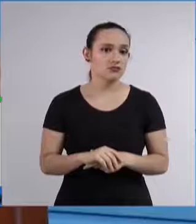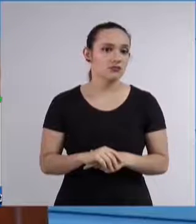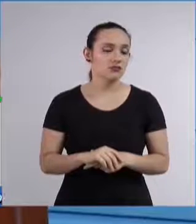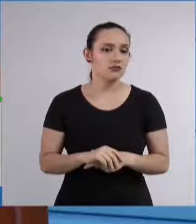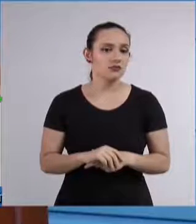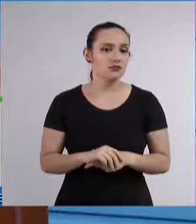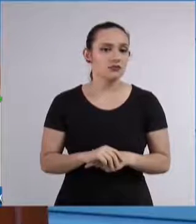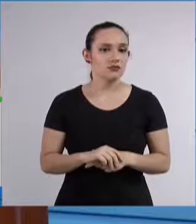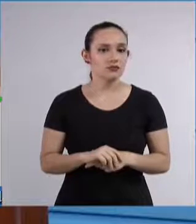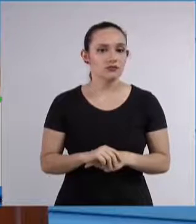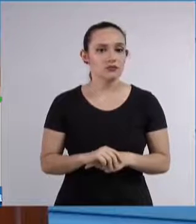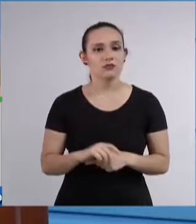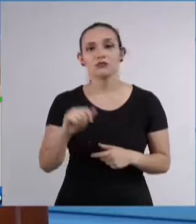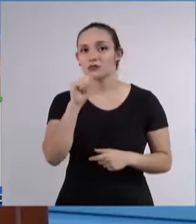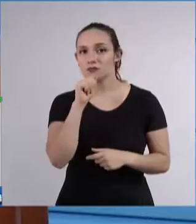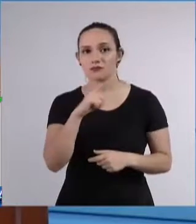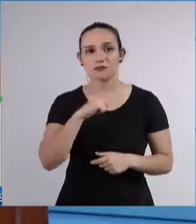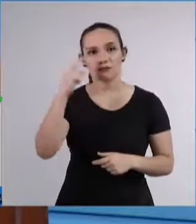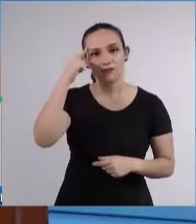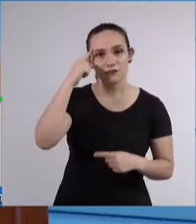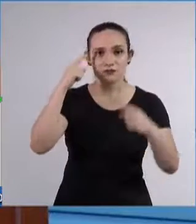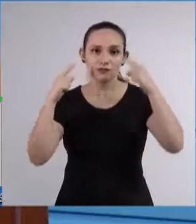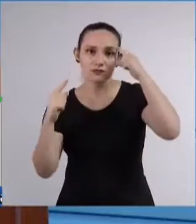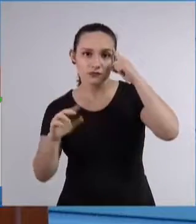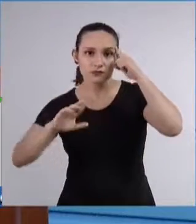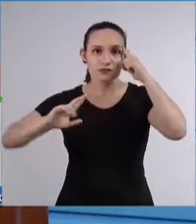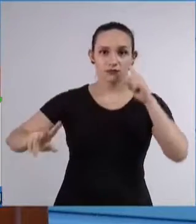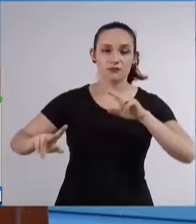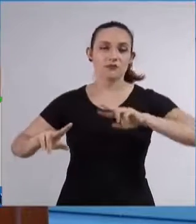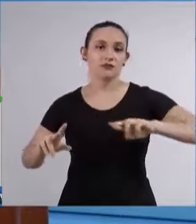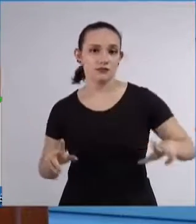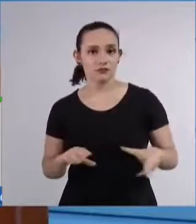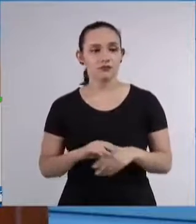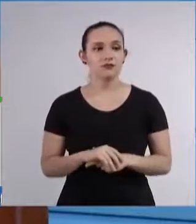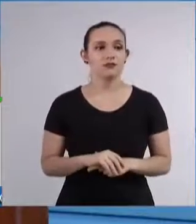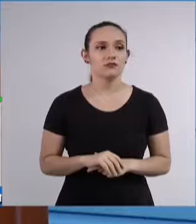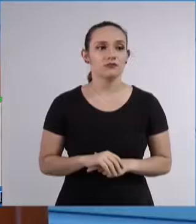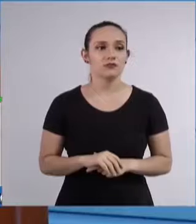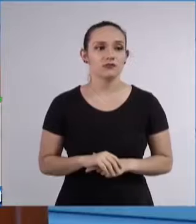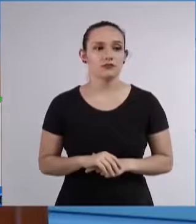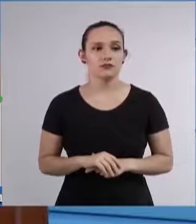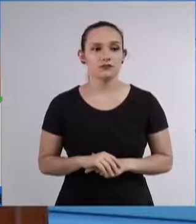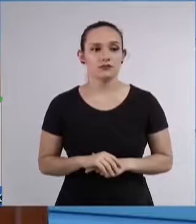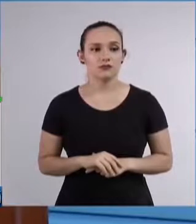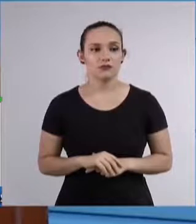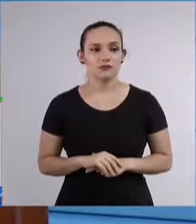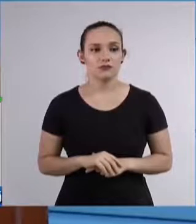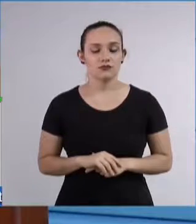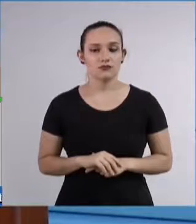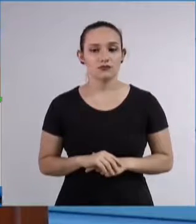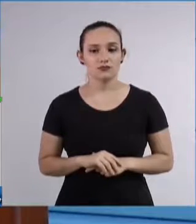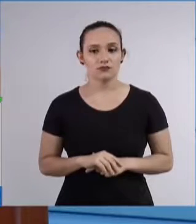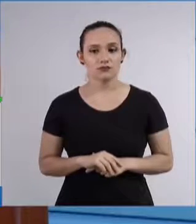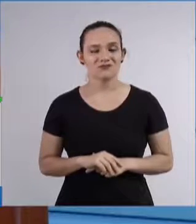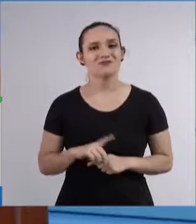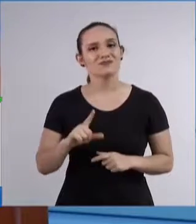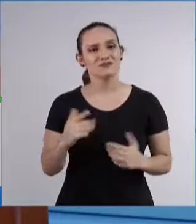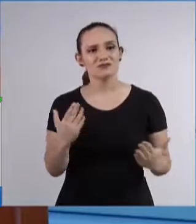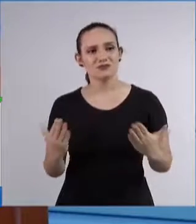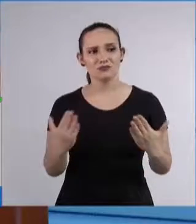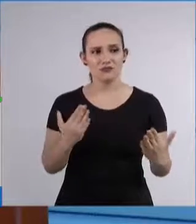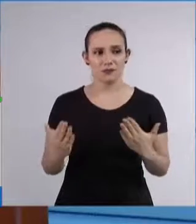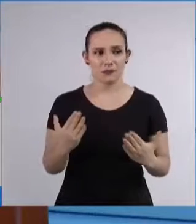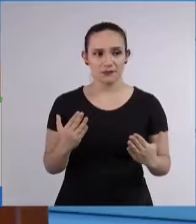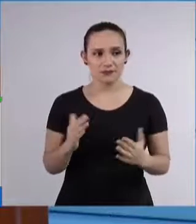tenha algumas posições ideológicas que nos remete a fazer uma